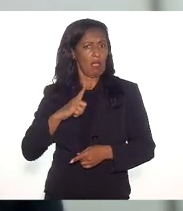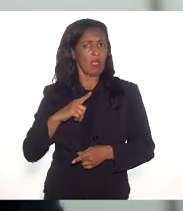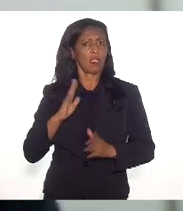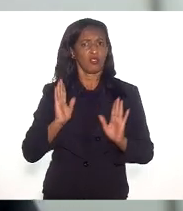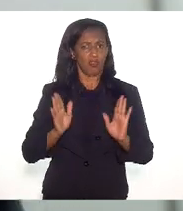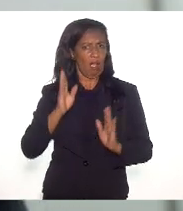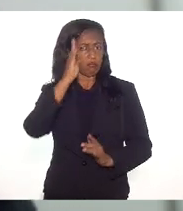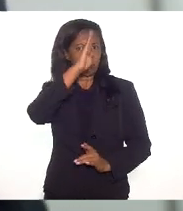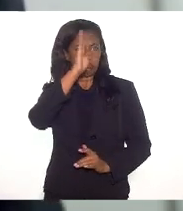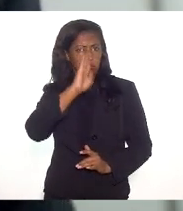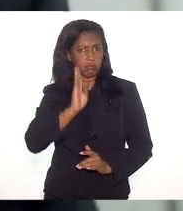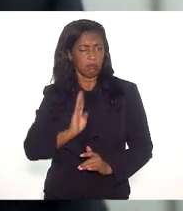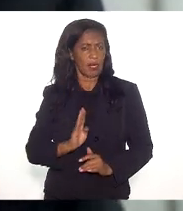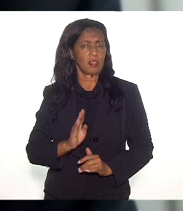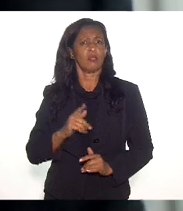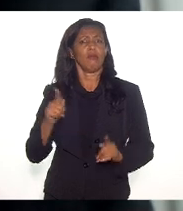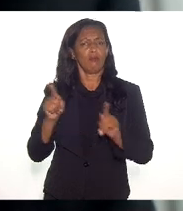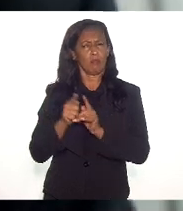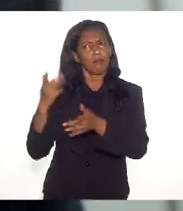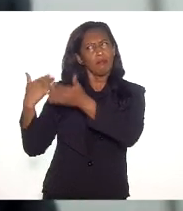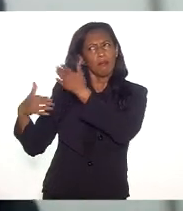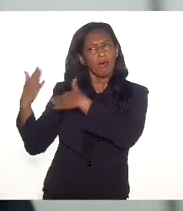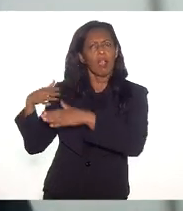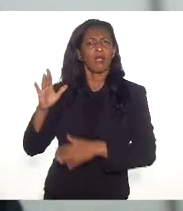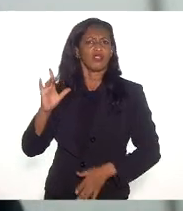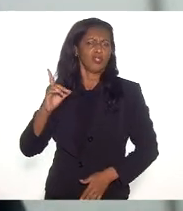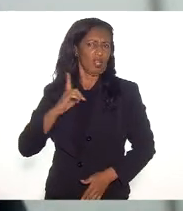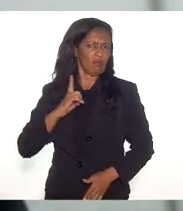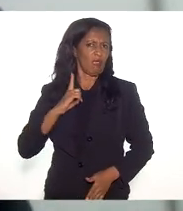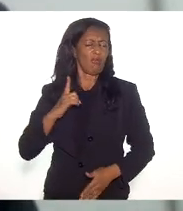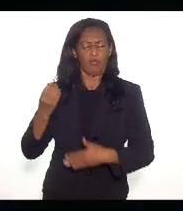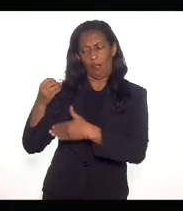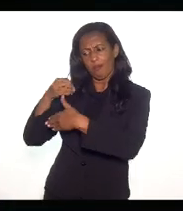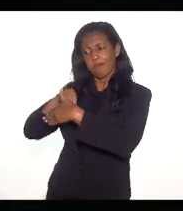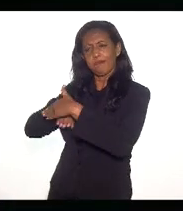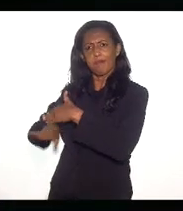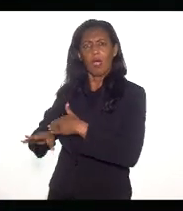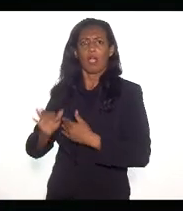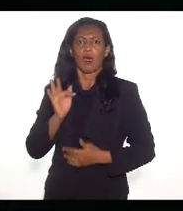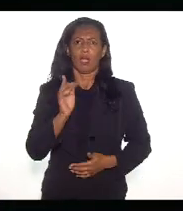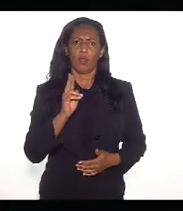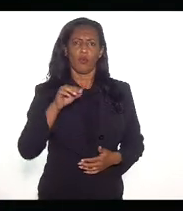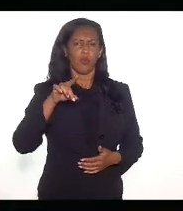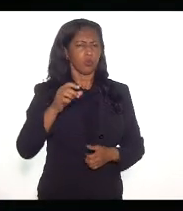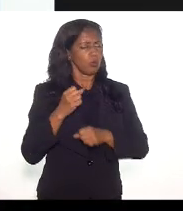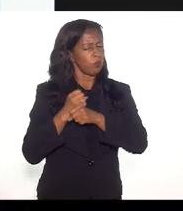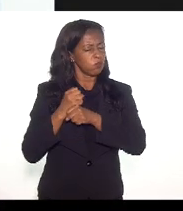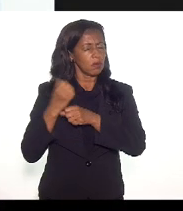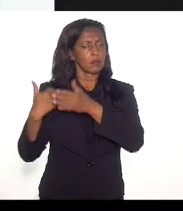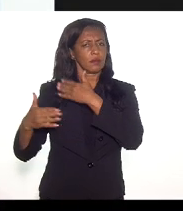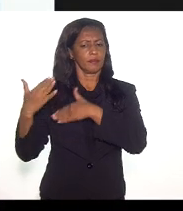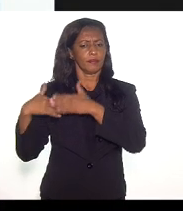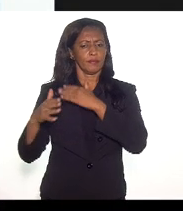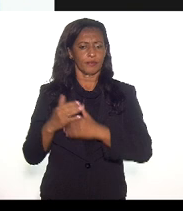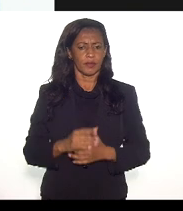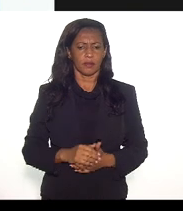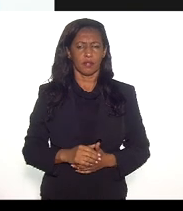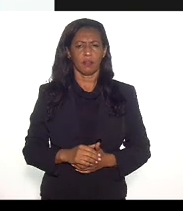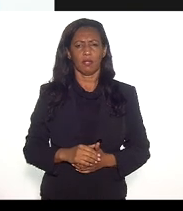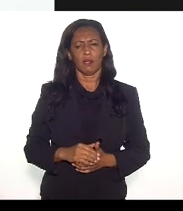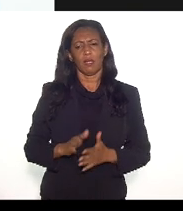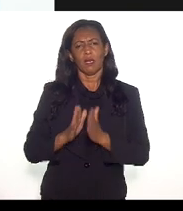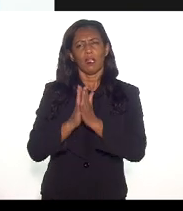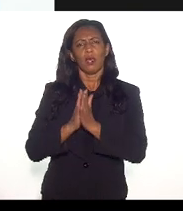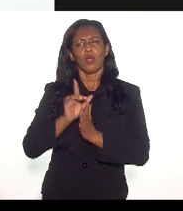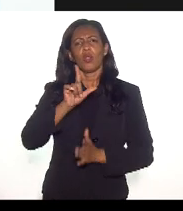fundo soberano, né, durante alguns anos. Luiz Melo, tira teu som,